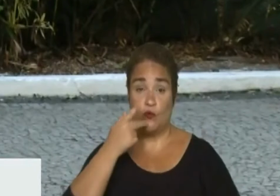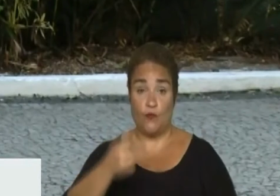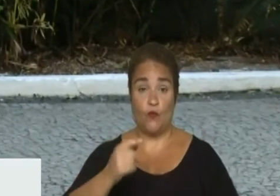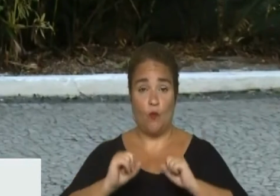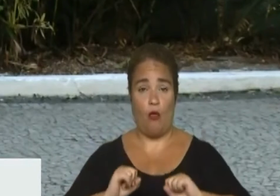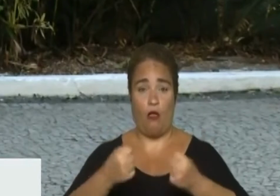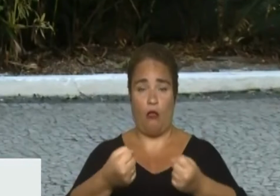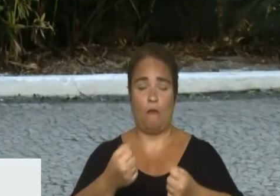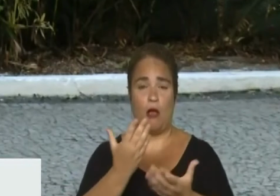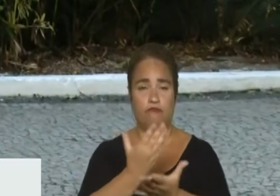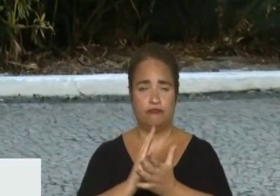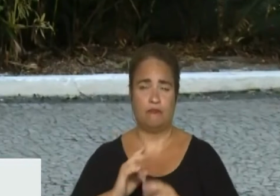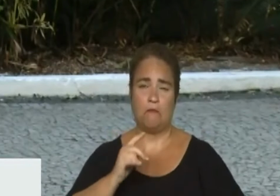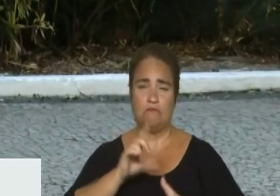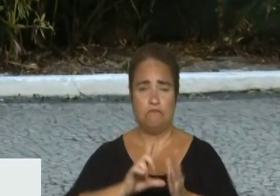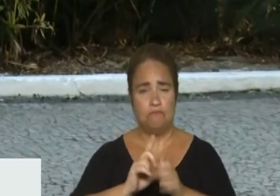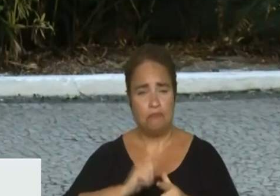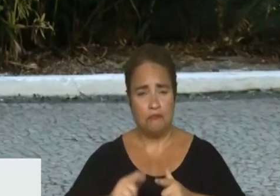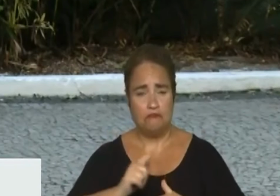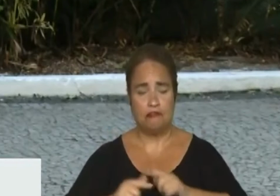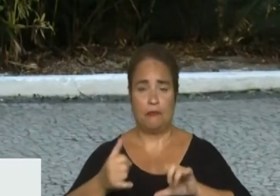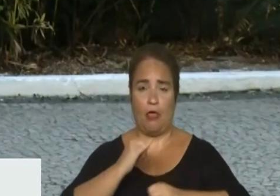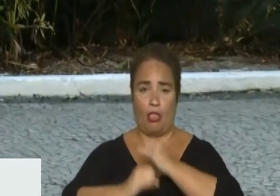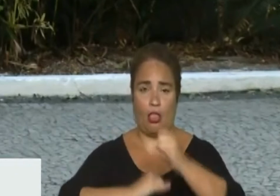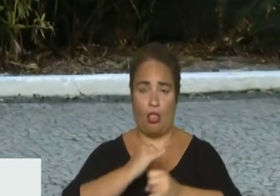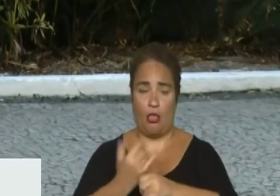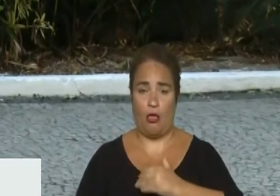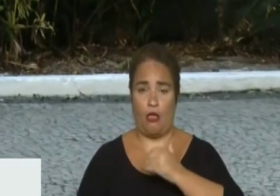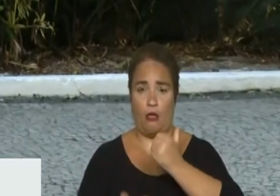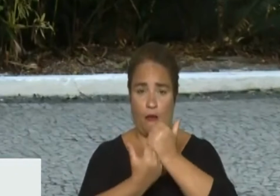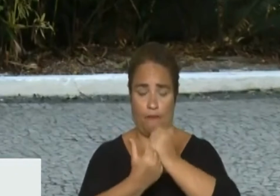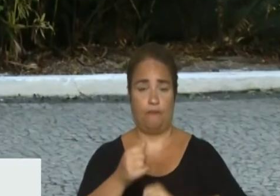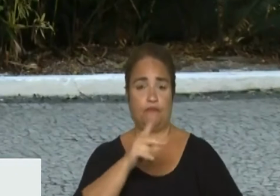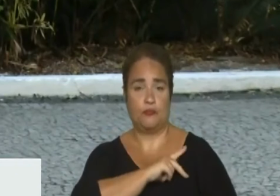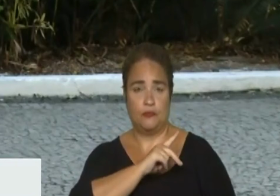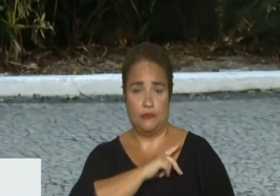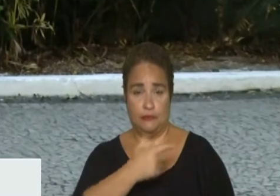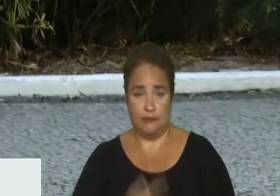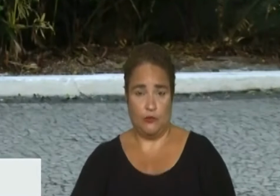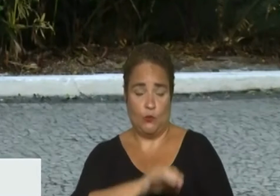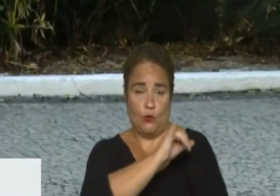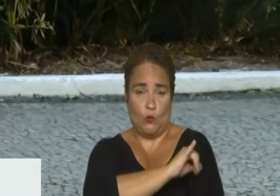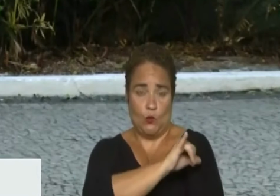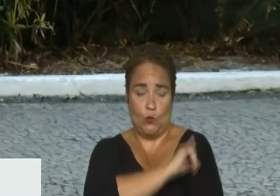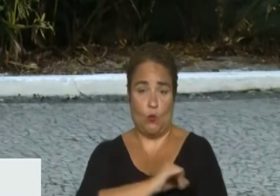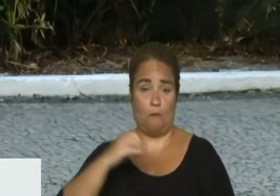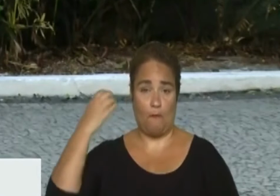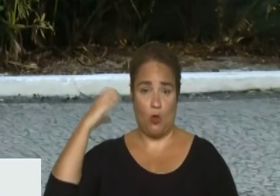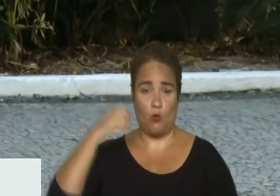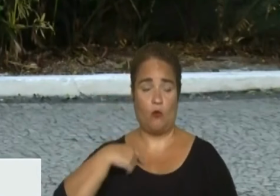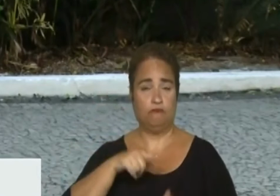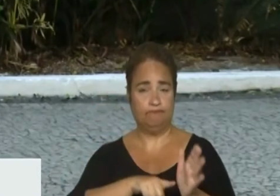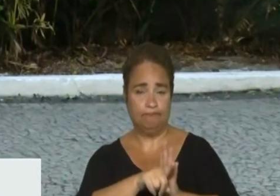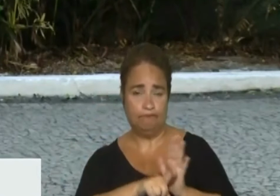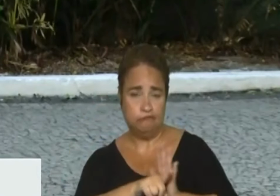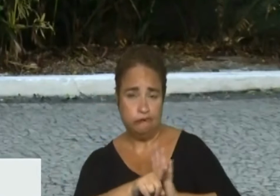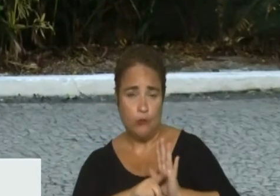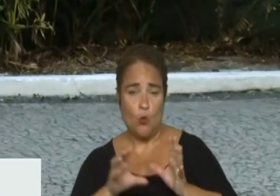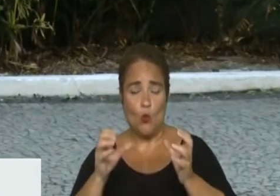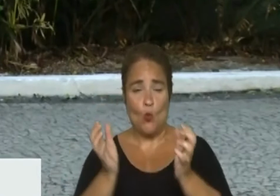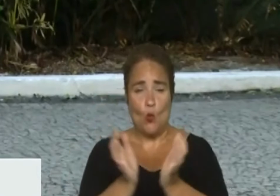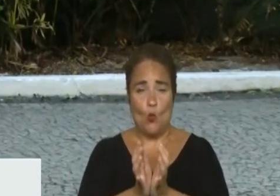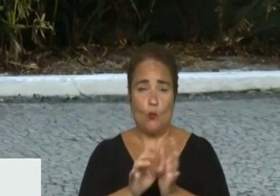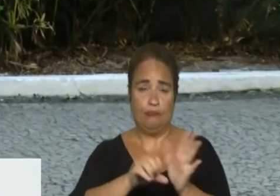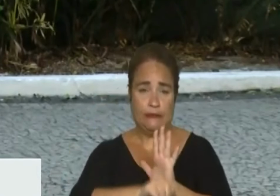combater diversos delitos praticados pela internet e teve apoio das polícias do Rio de Janeiro e do Mato Grosso. A equipe de investigação do Grupo de